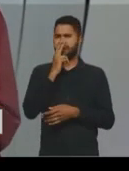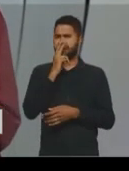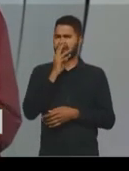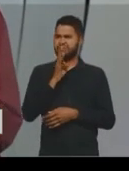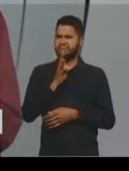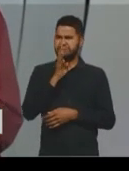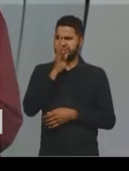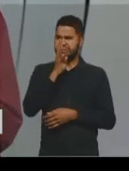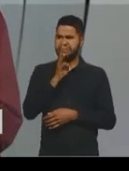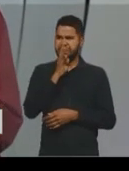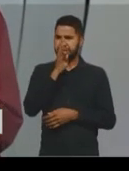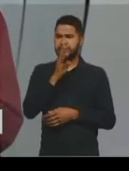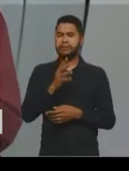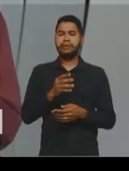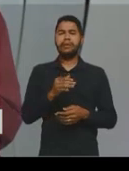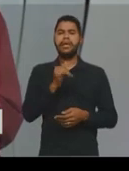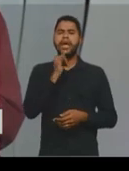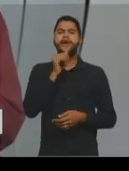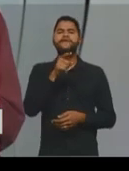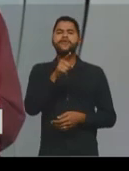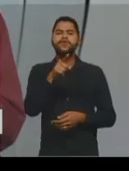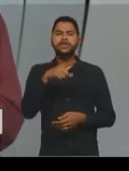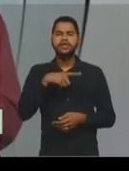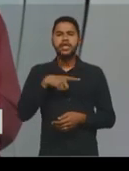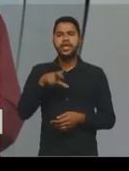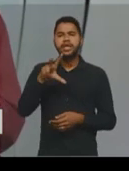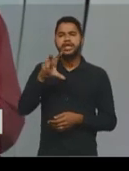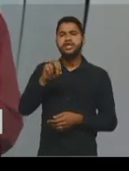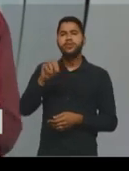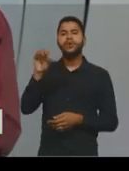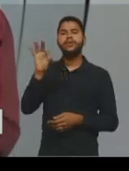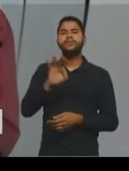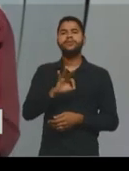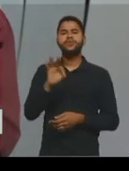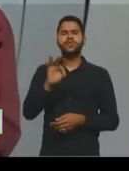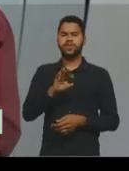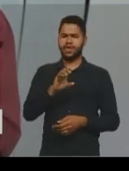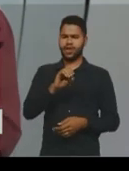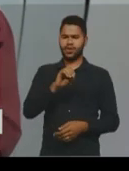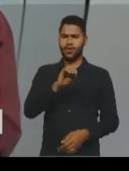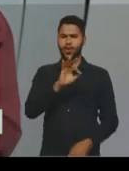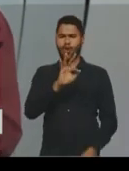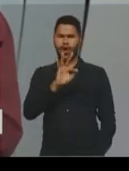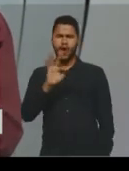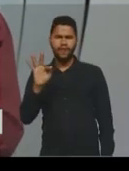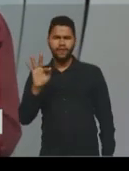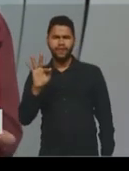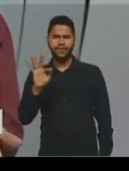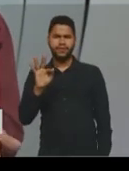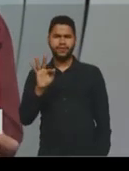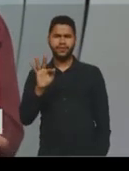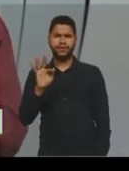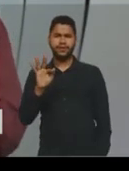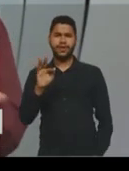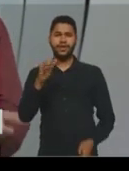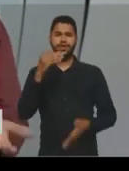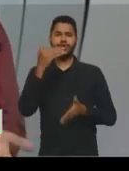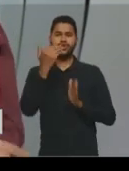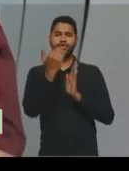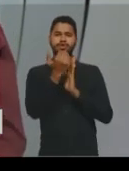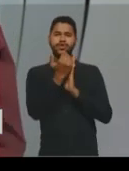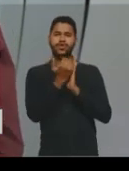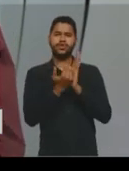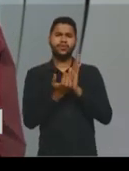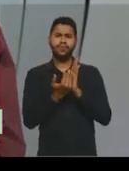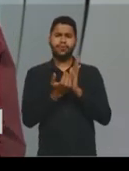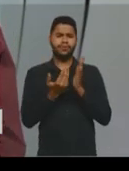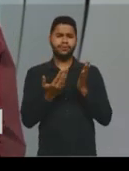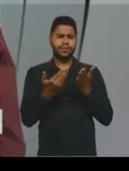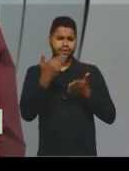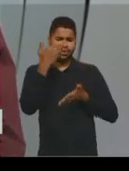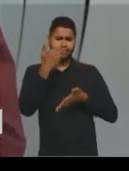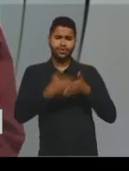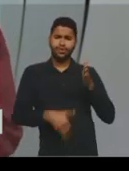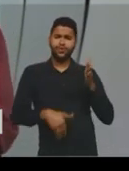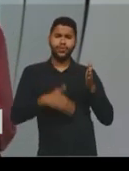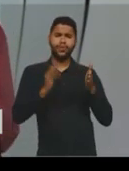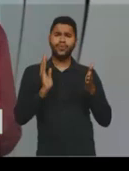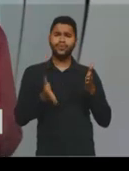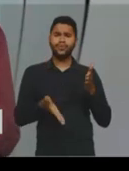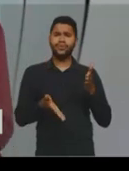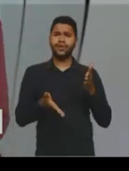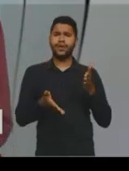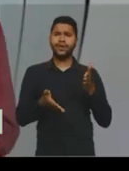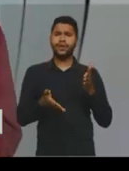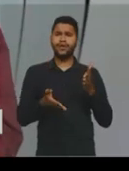o senhor tem 50% off, aquele off com 2 Fs, né? Off, Sim. desconto. Tem a palavra desconto,